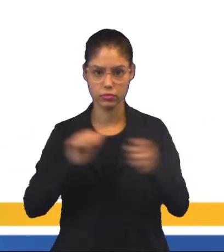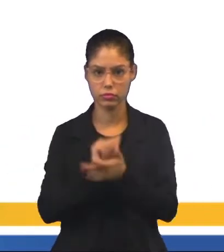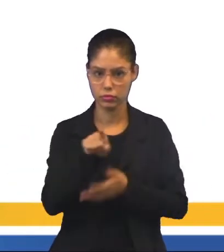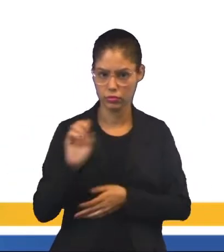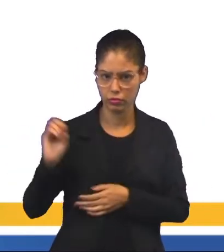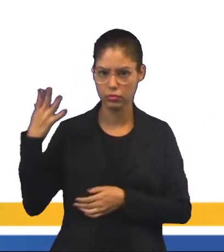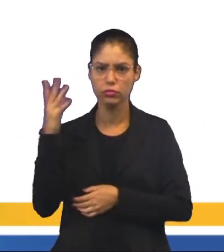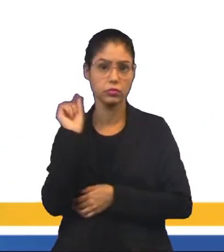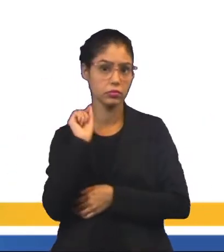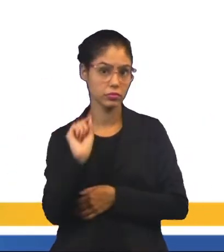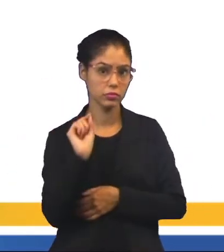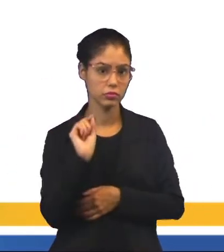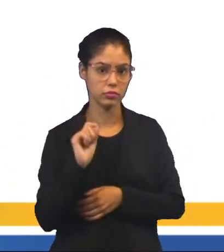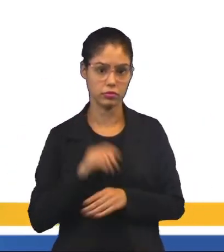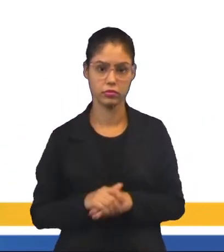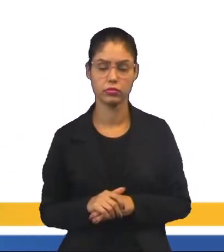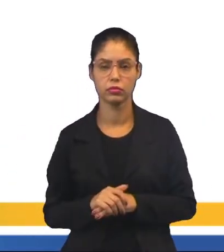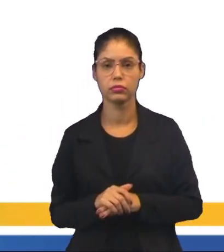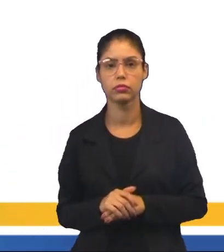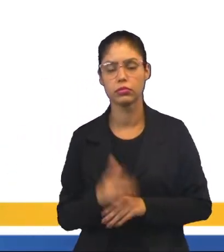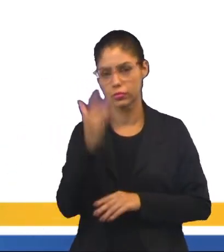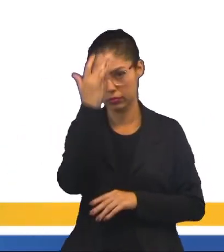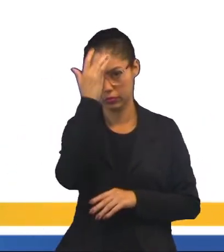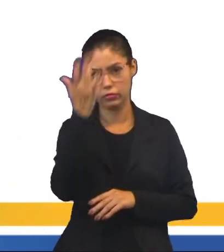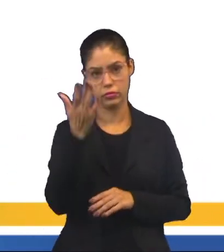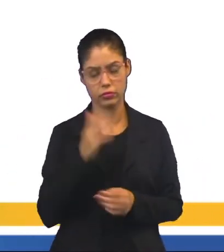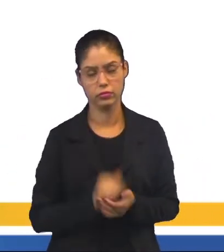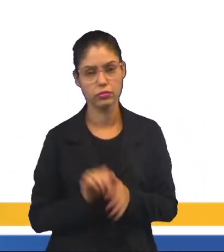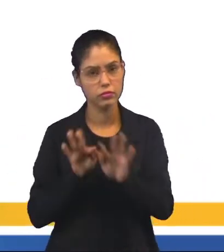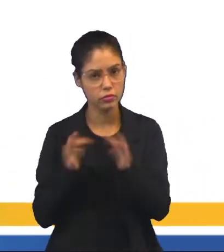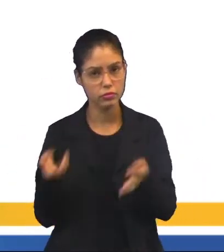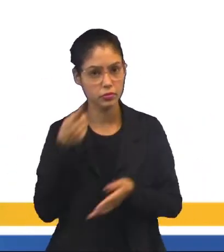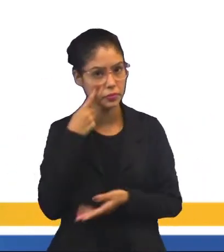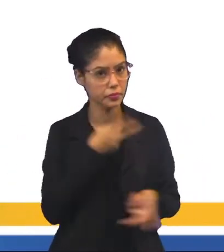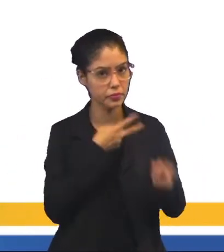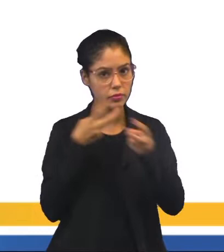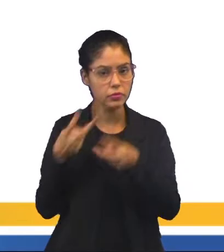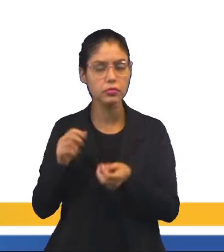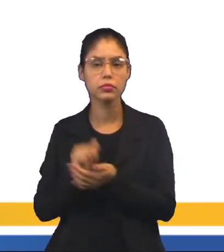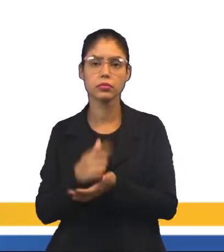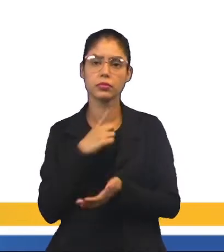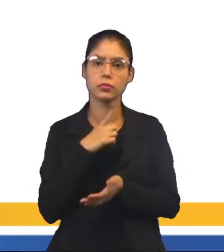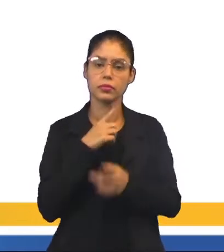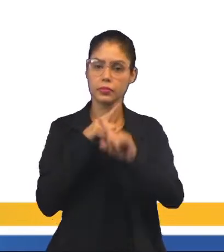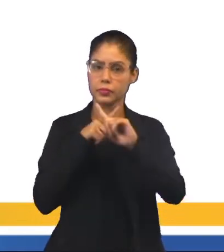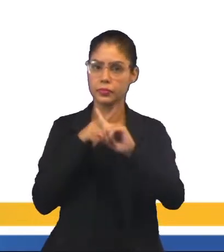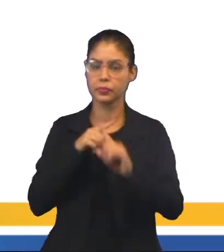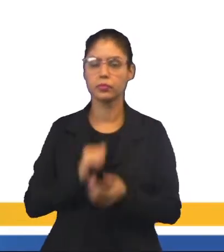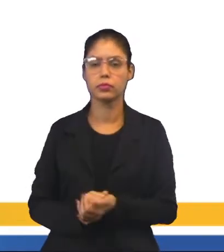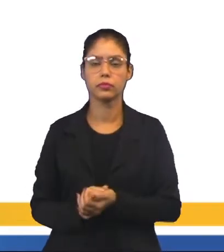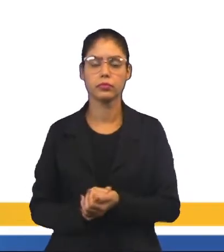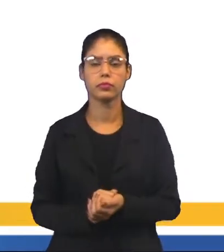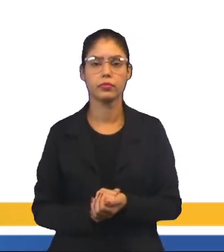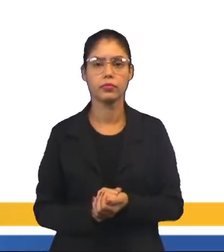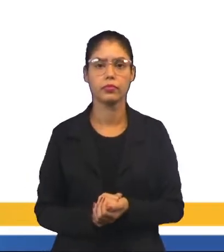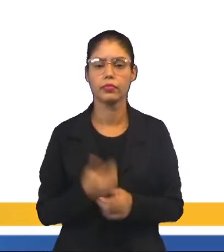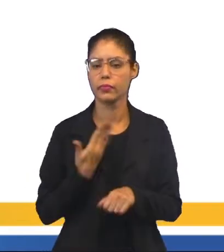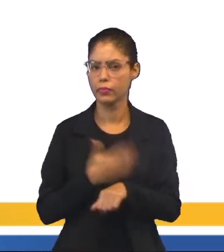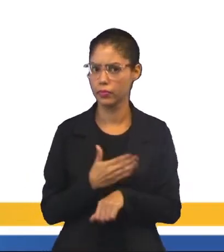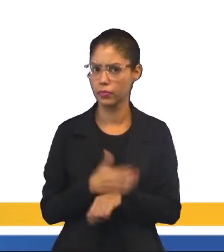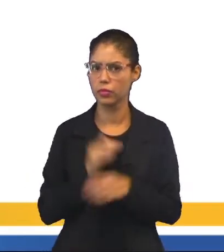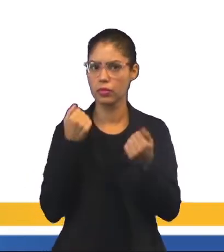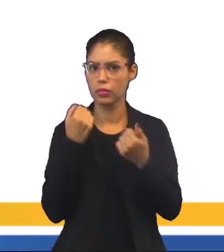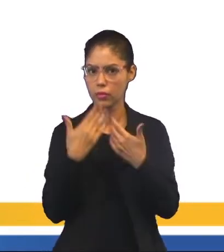nesse caso, pessoal, é bem fácil e simples de se observar. Nós temos aí uma multiplicação